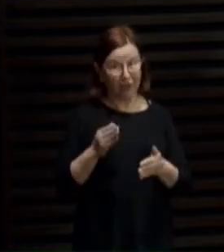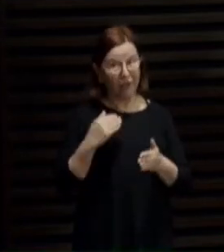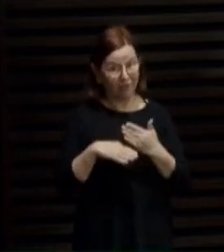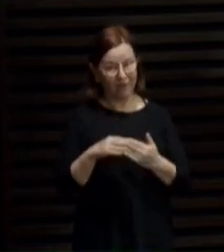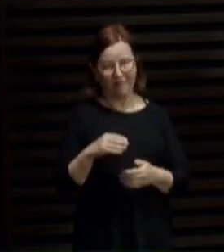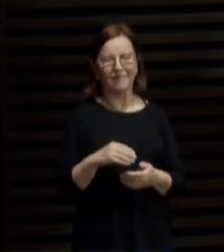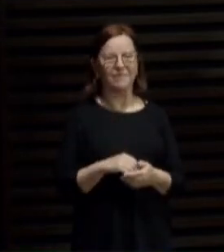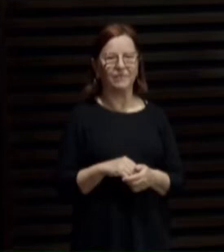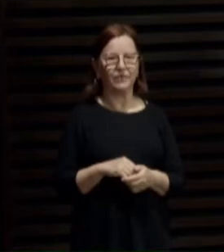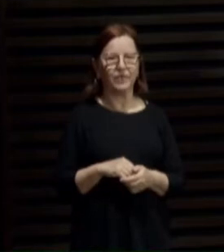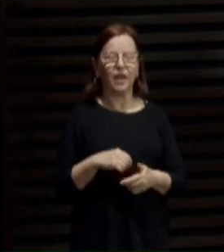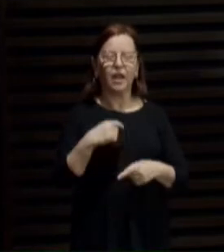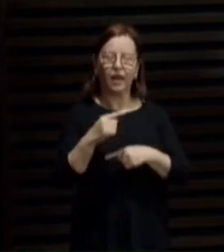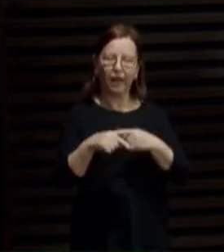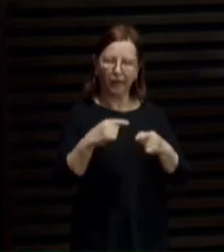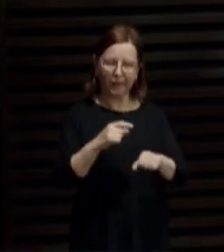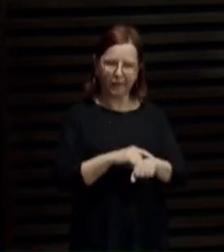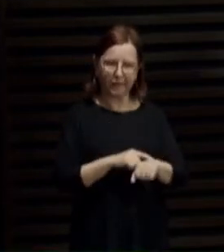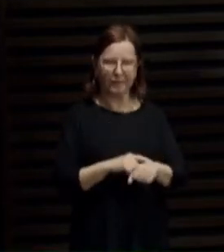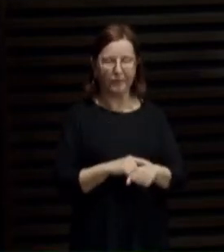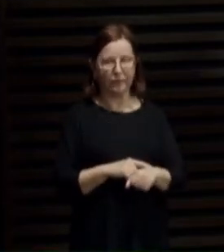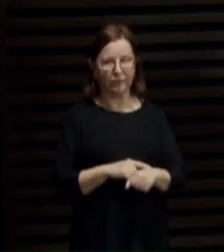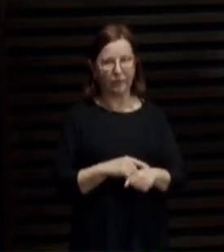Depois de um pouco de tempo, dou-lhe uma,